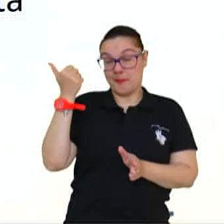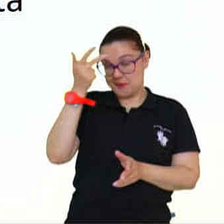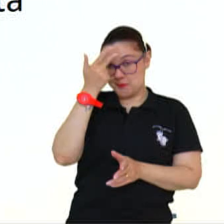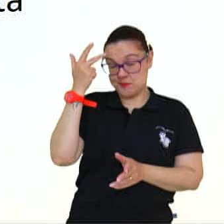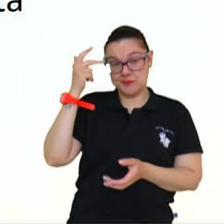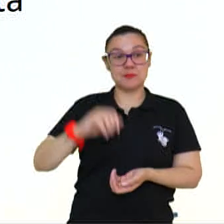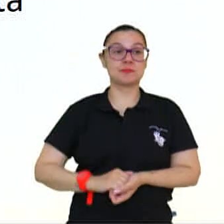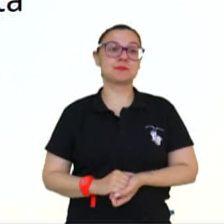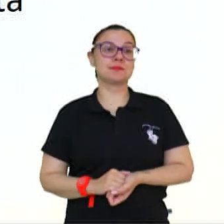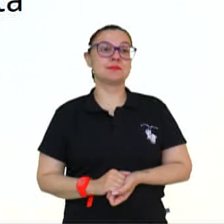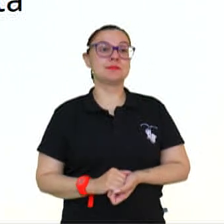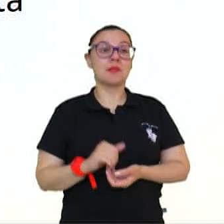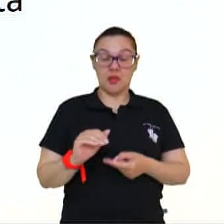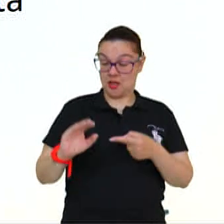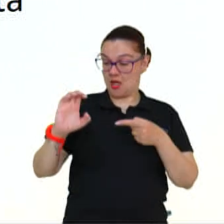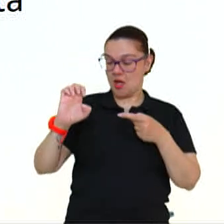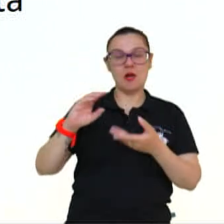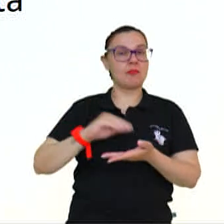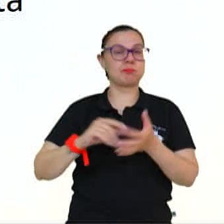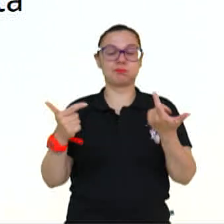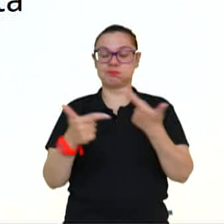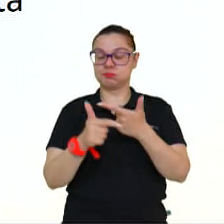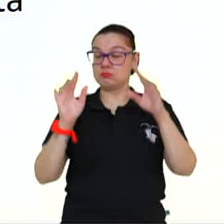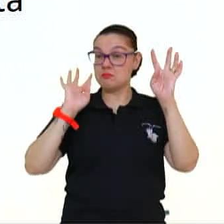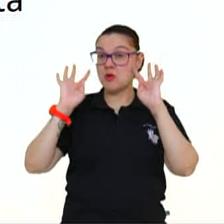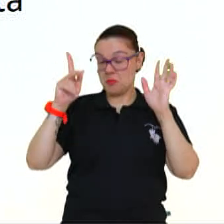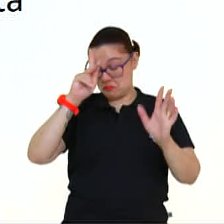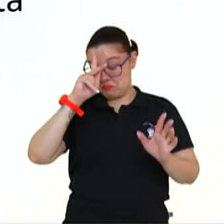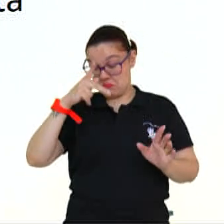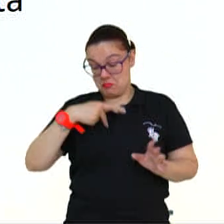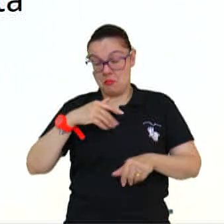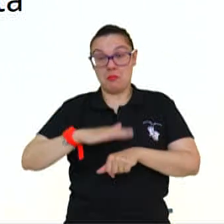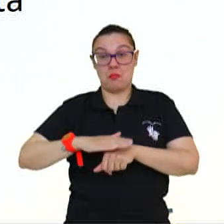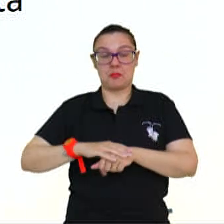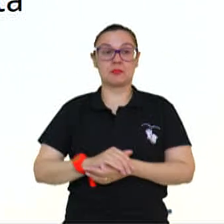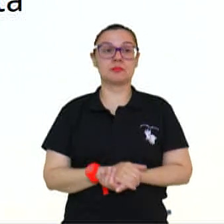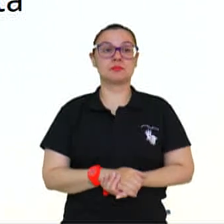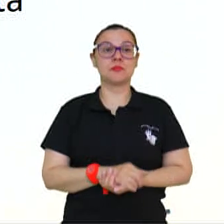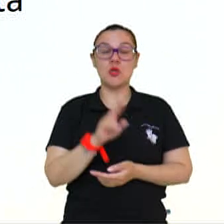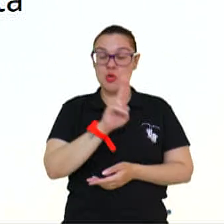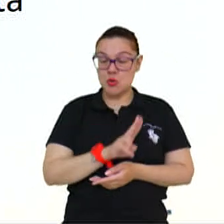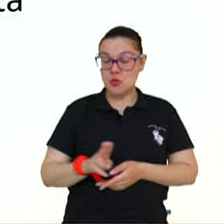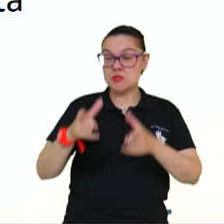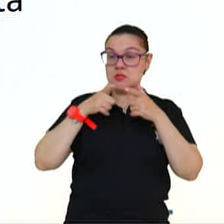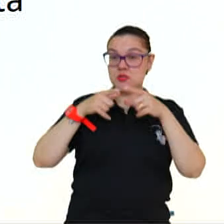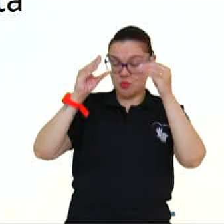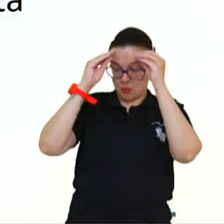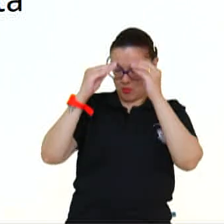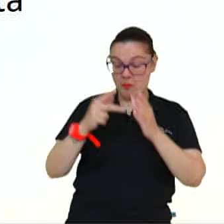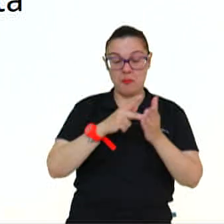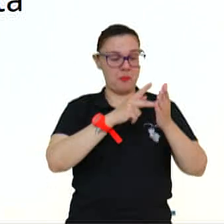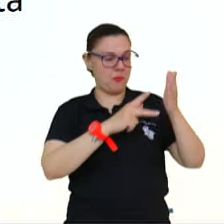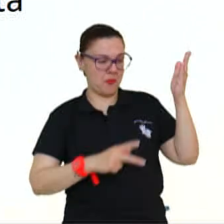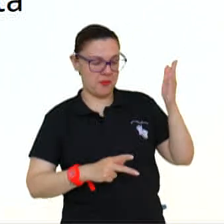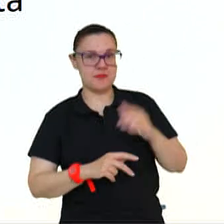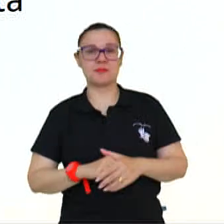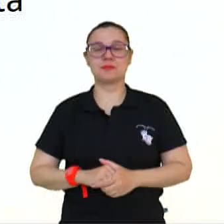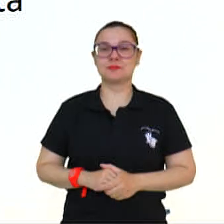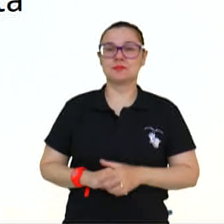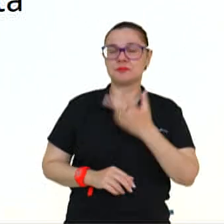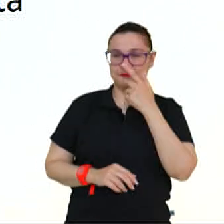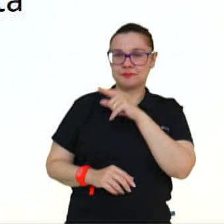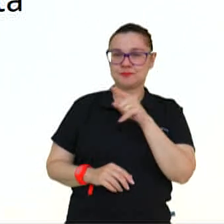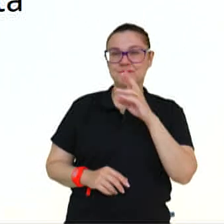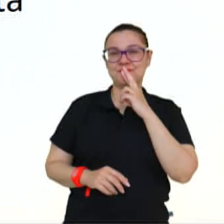autor. E. A ausência de reflexões de cunho pessoal e emprego de linguagem em prosa poética. O que vocês acham, meus